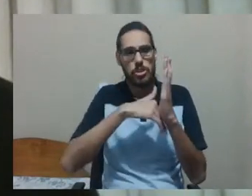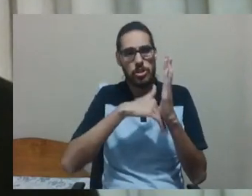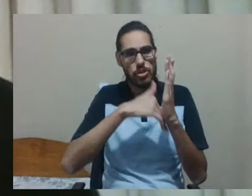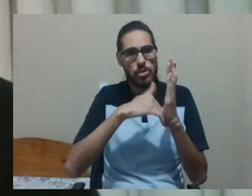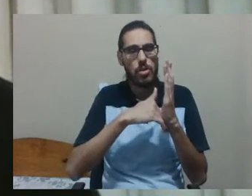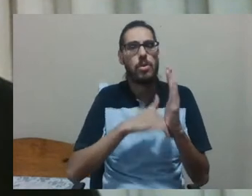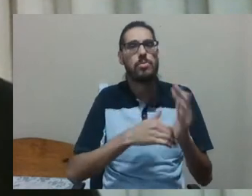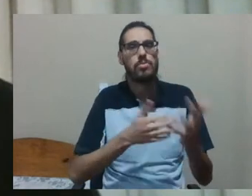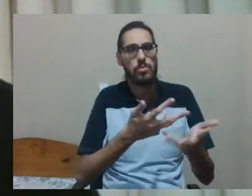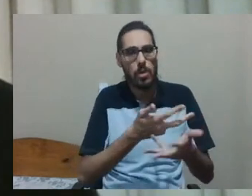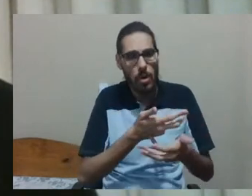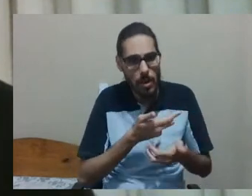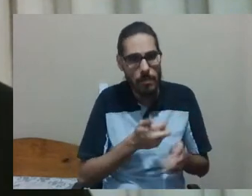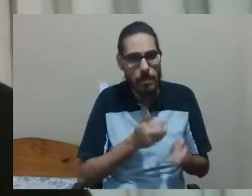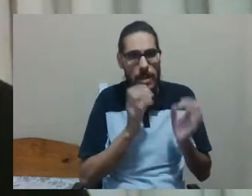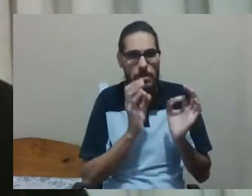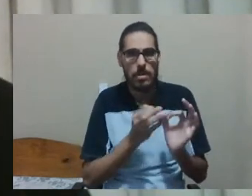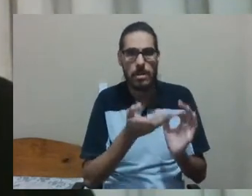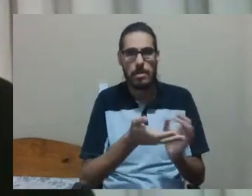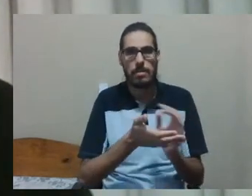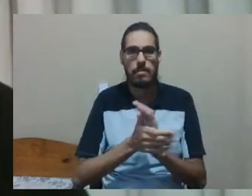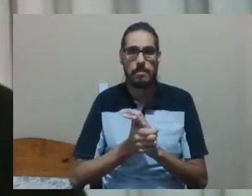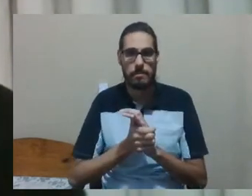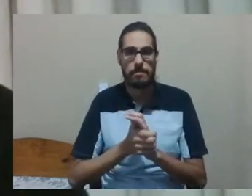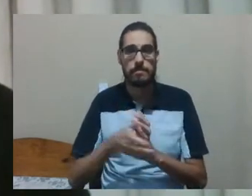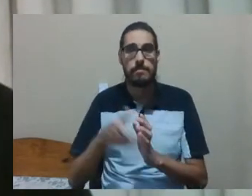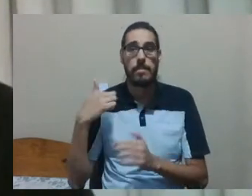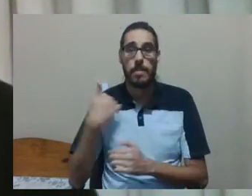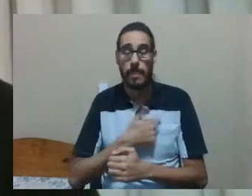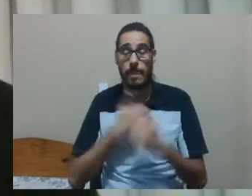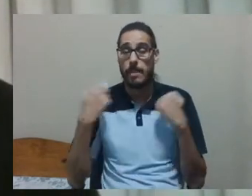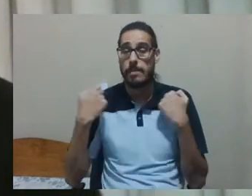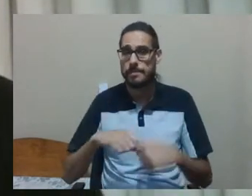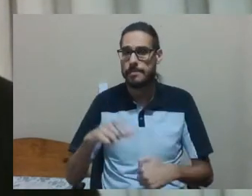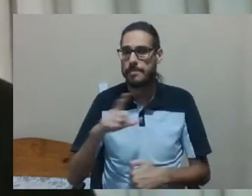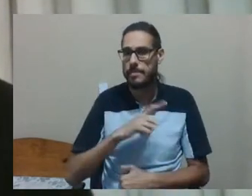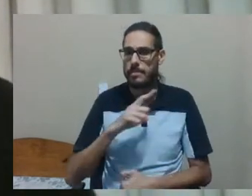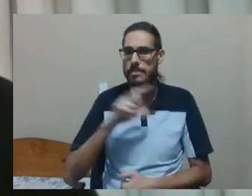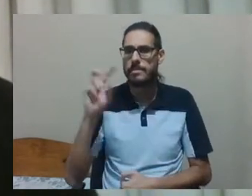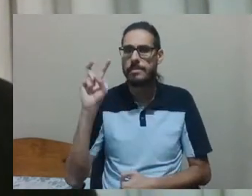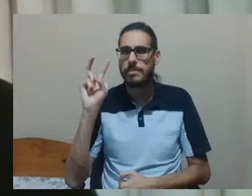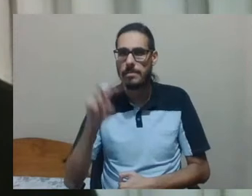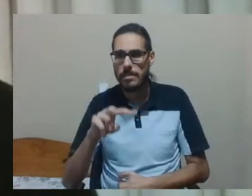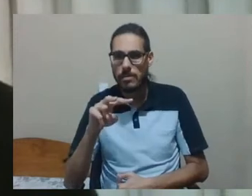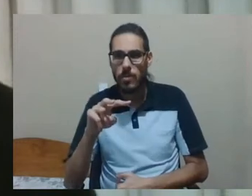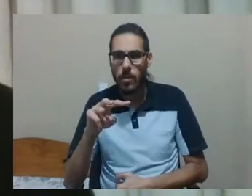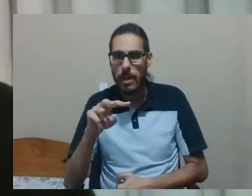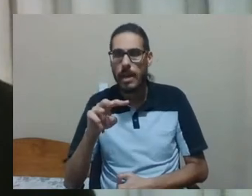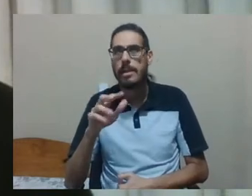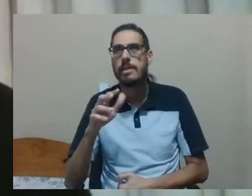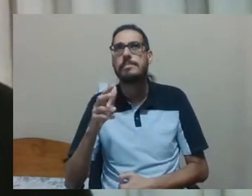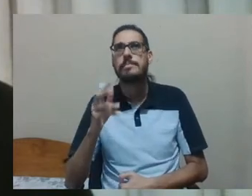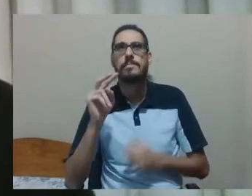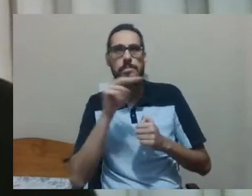acolhimento adequado da vítima. Nós temos que ter um olhar de não apenas